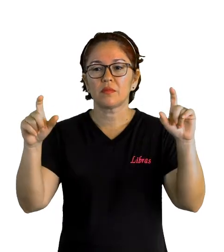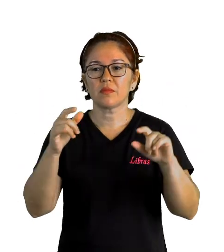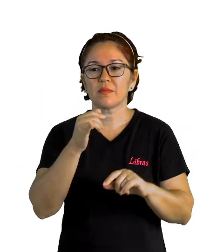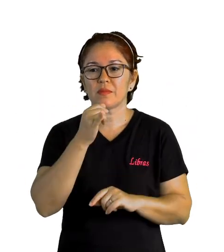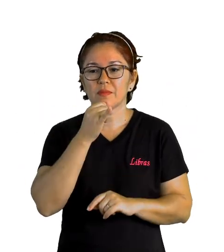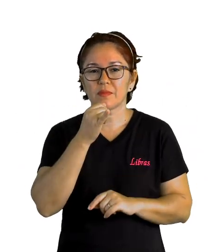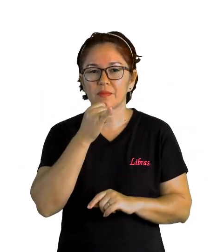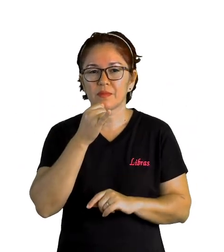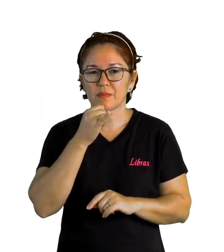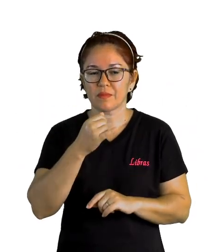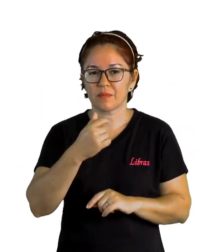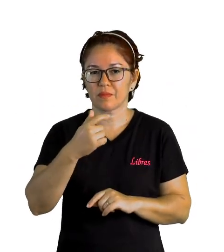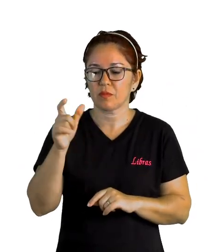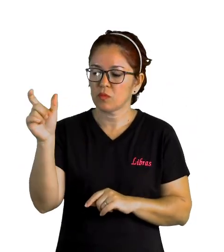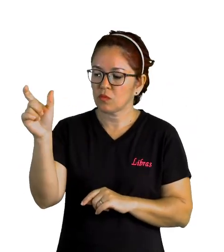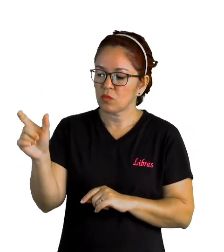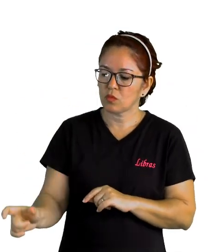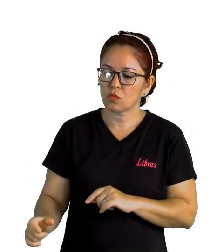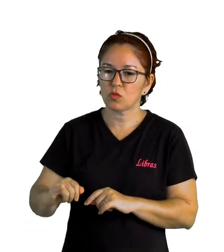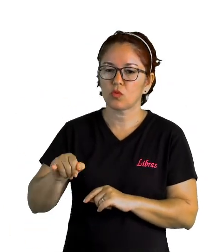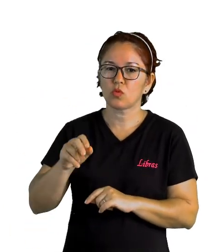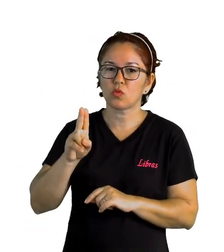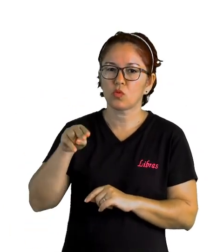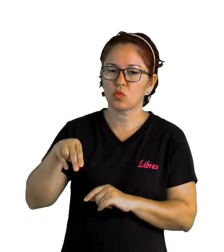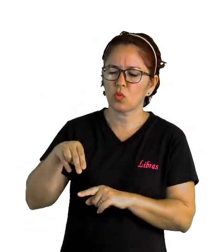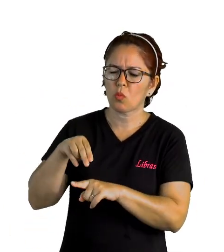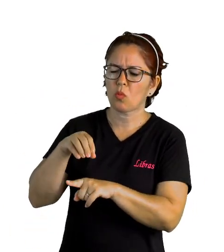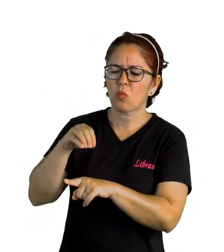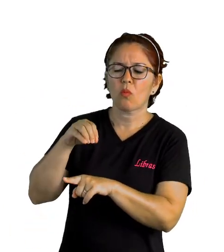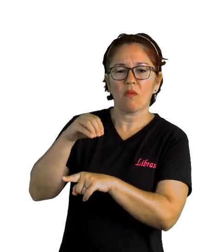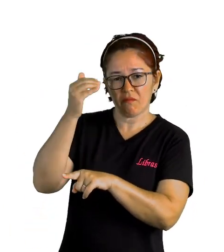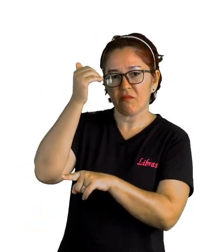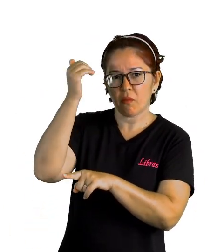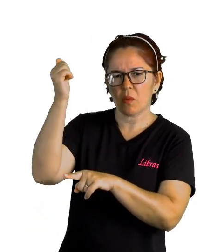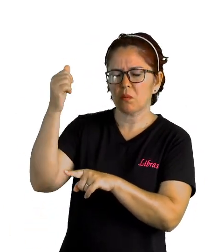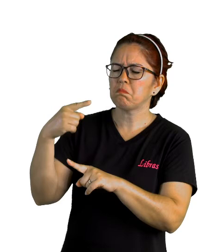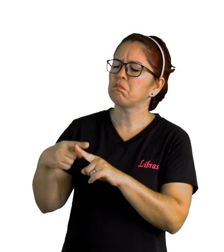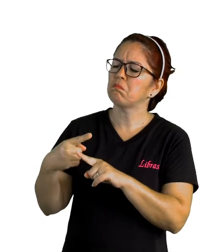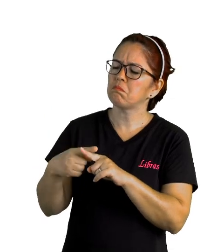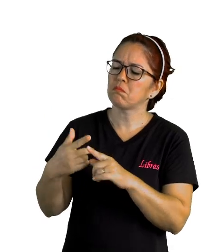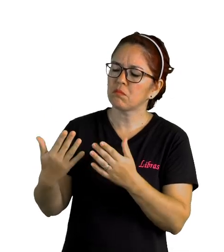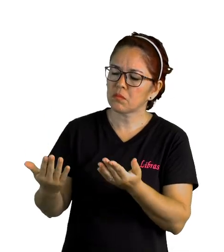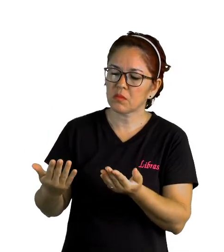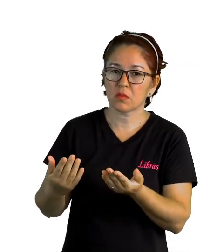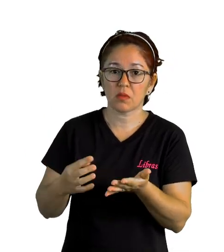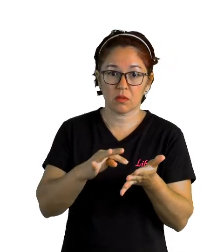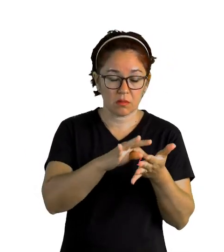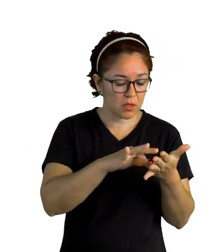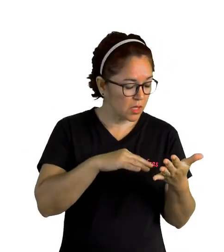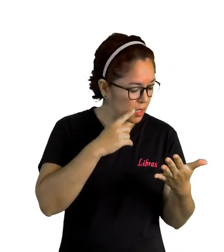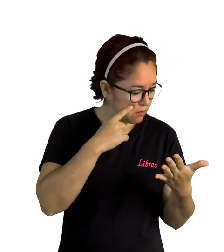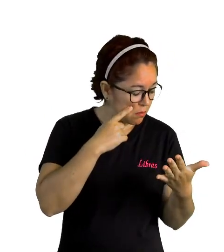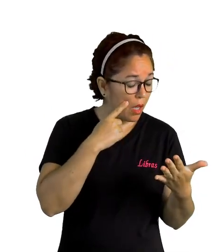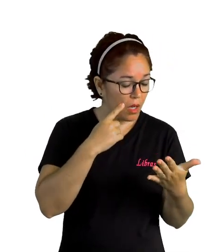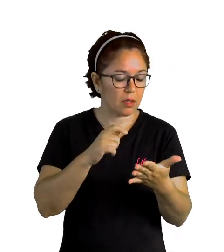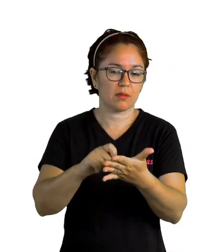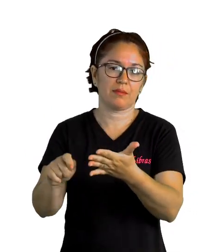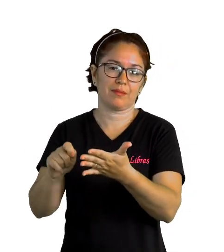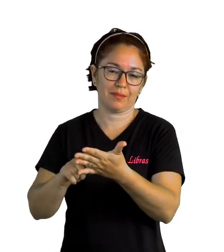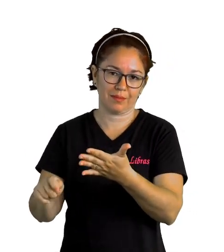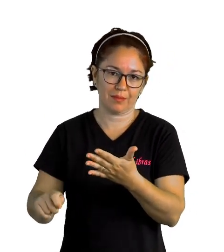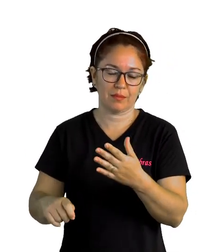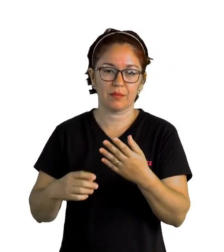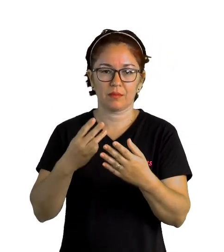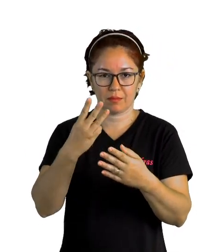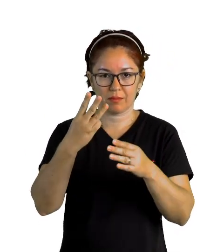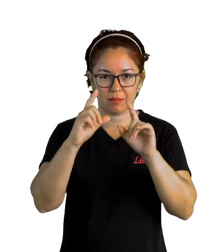muito famoso? O que ele fazia para ser tão famoso assim? Aí você vai escrever lá por que ele era tão famoso.